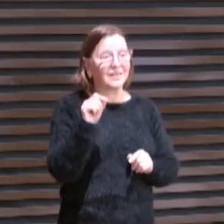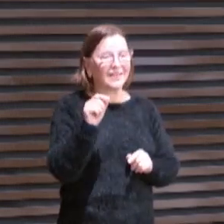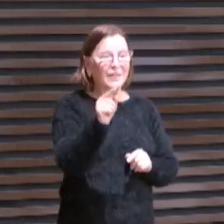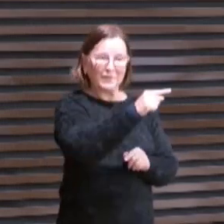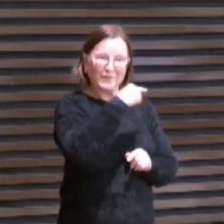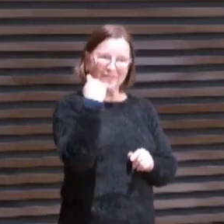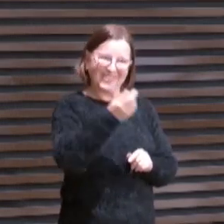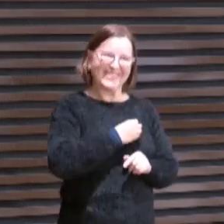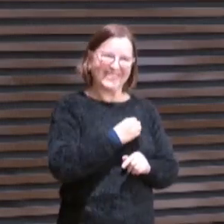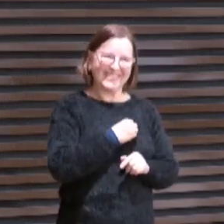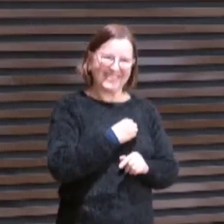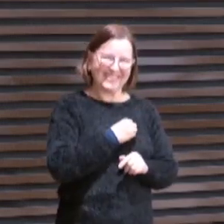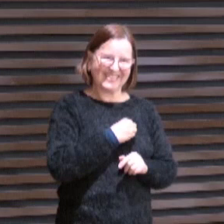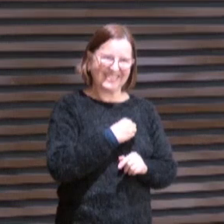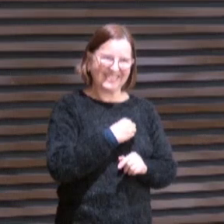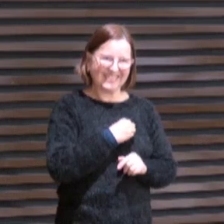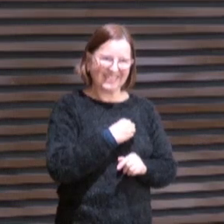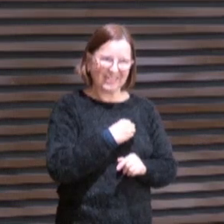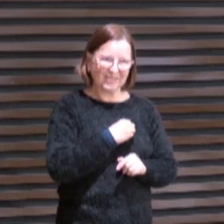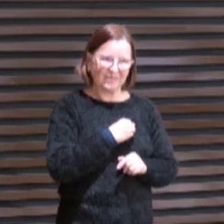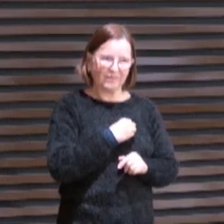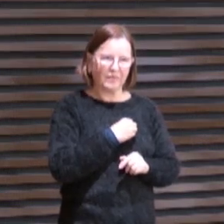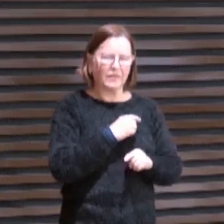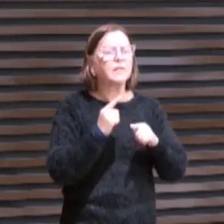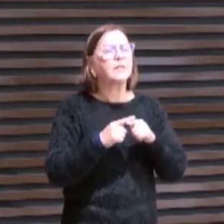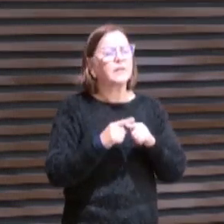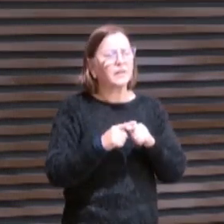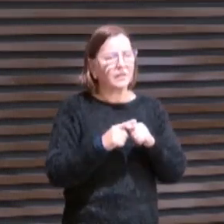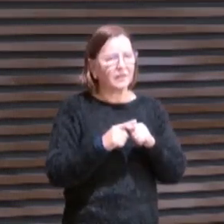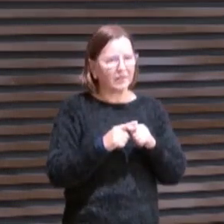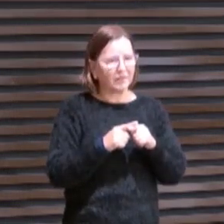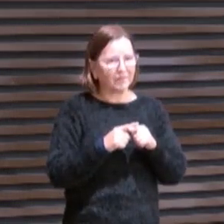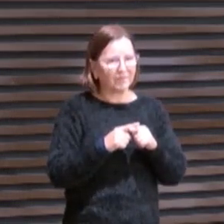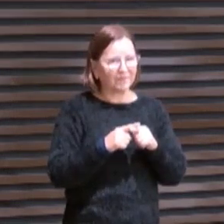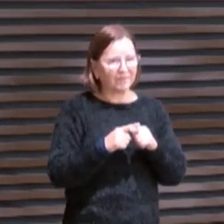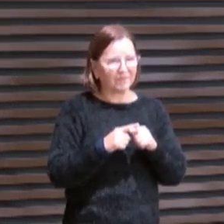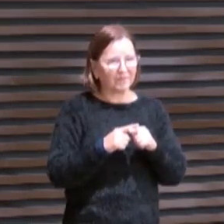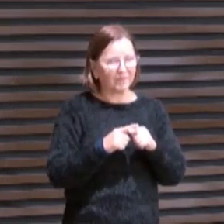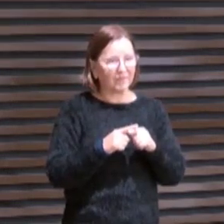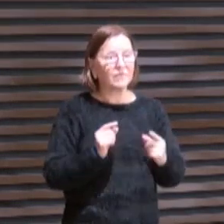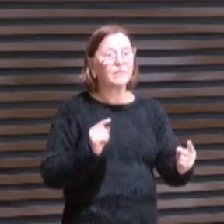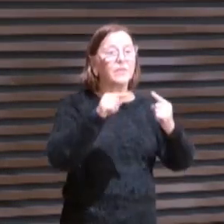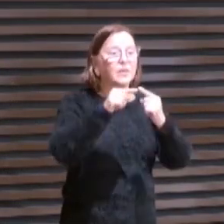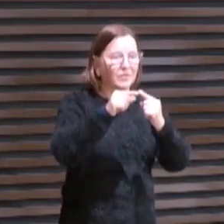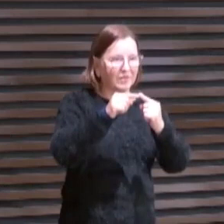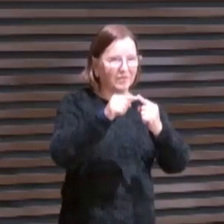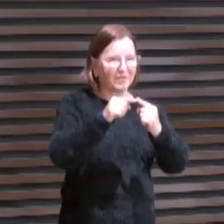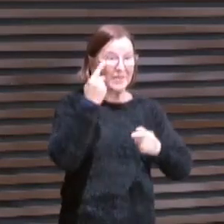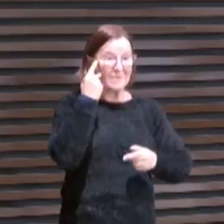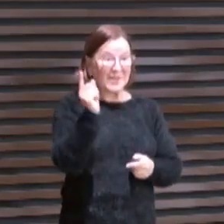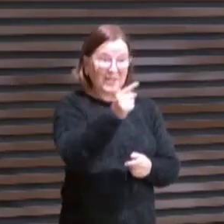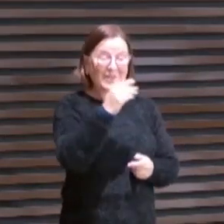nossos pecados. Para quê? Qual é a finalidade? Para que